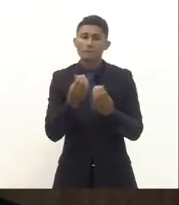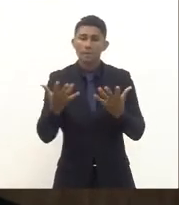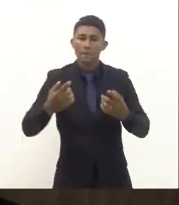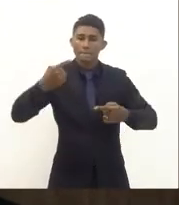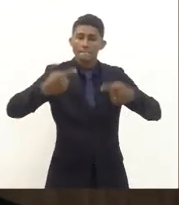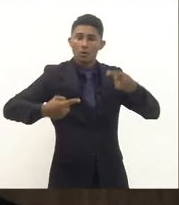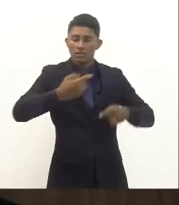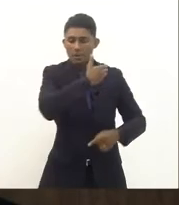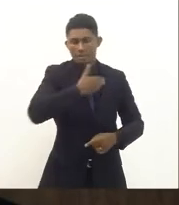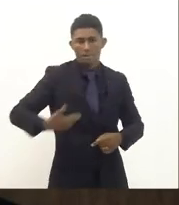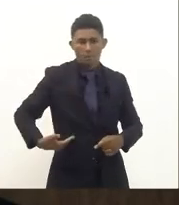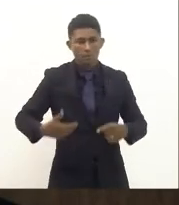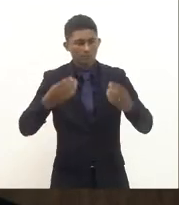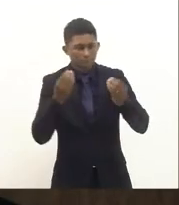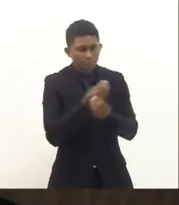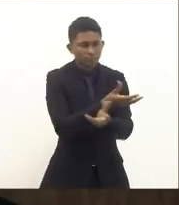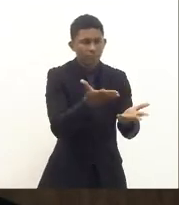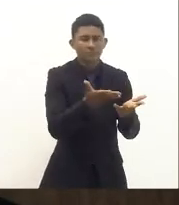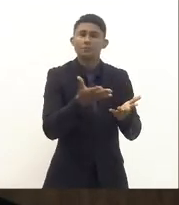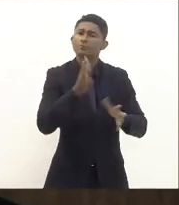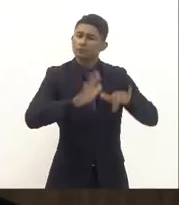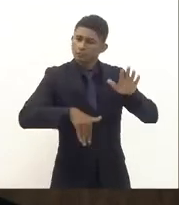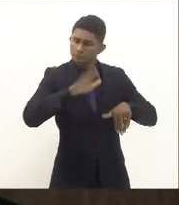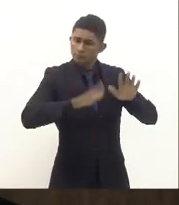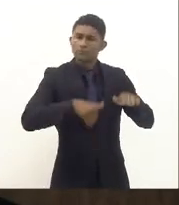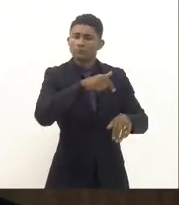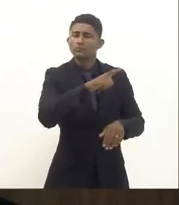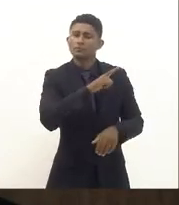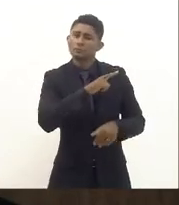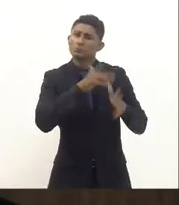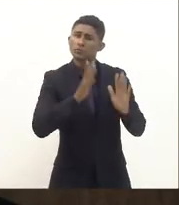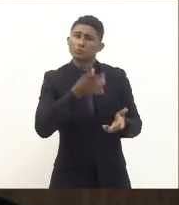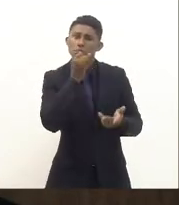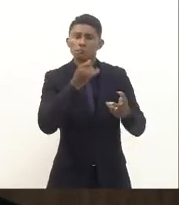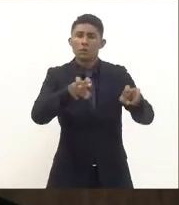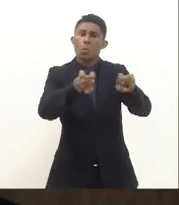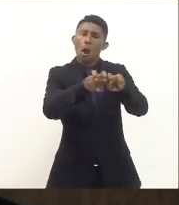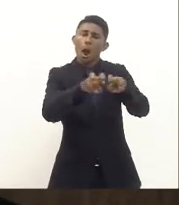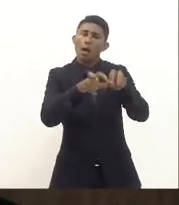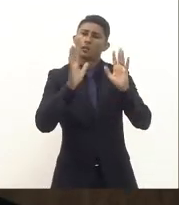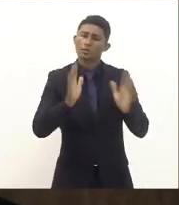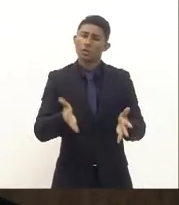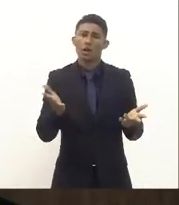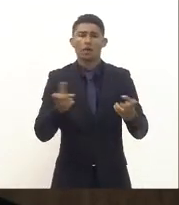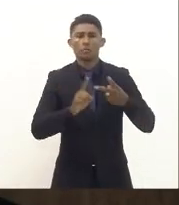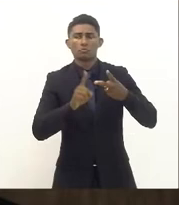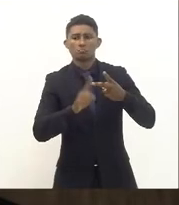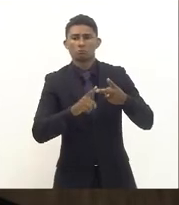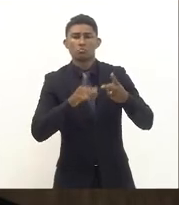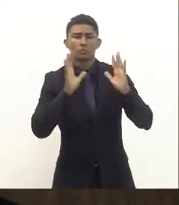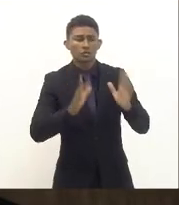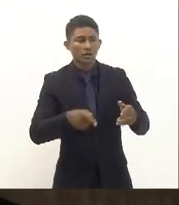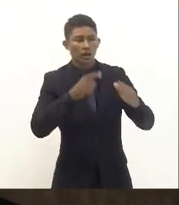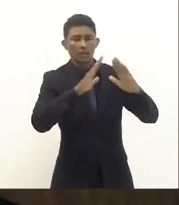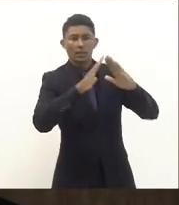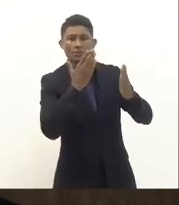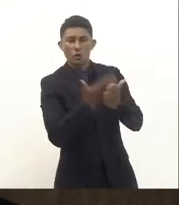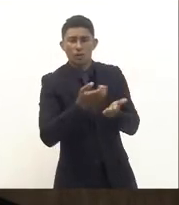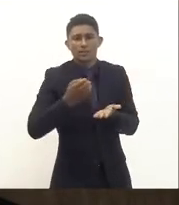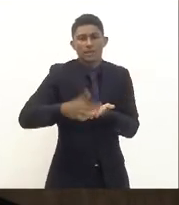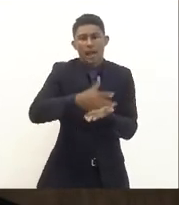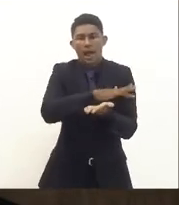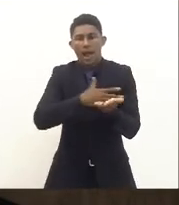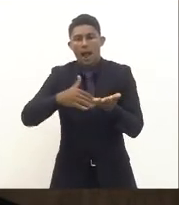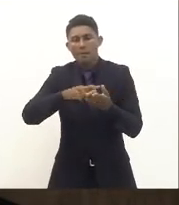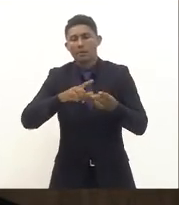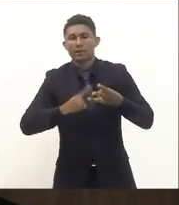públicas muitas vezes já existem equipamentos né existe uma quadra de esporte existe uma quadra de um bloco carnavalesco existem equipamento